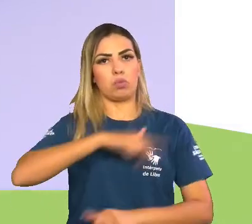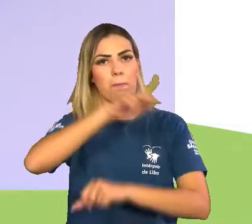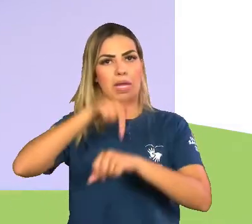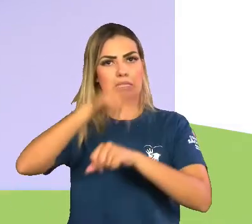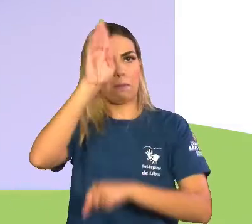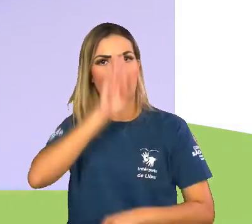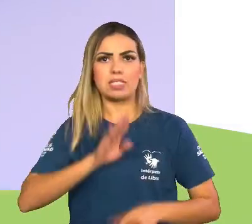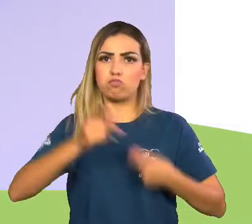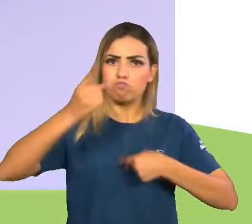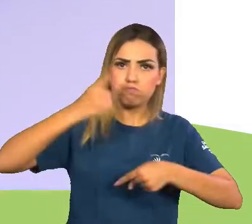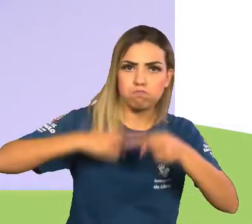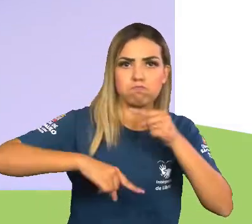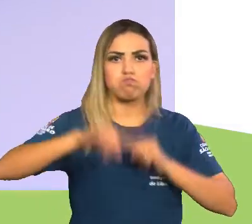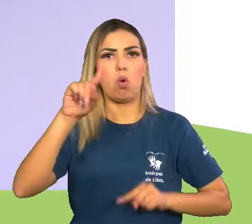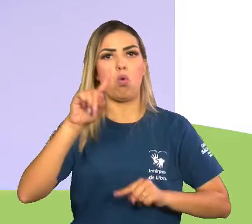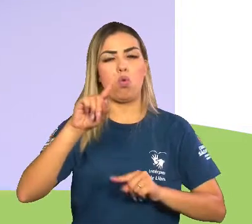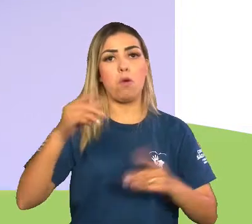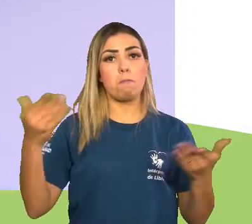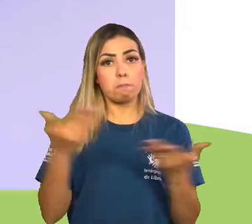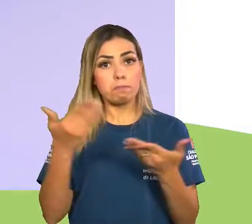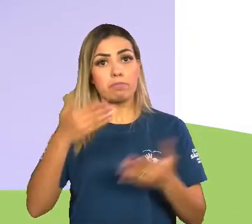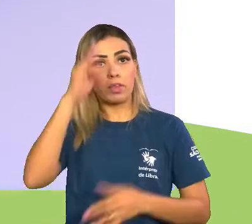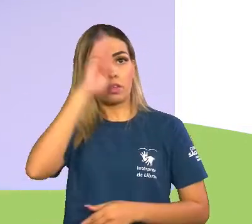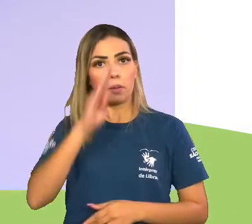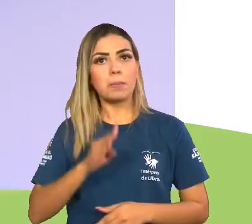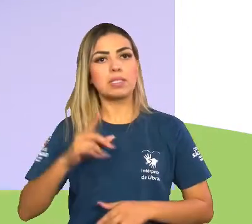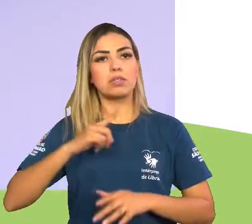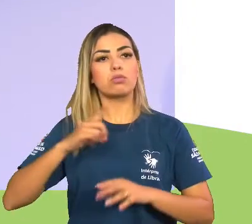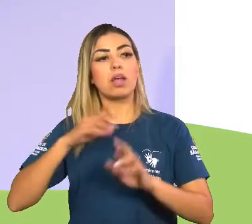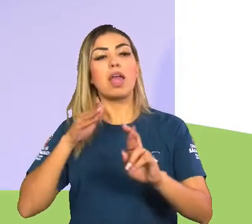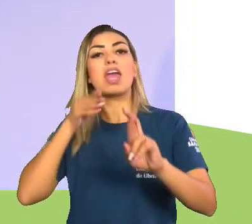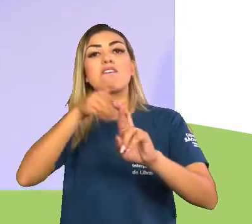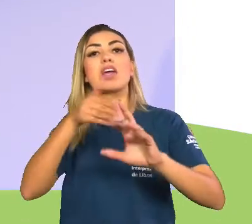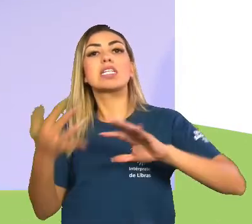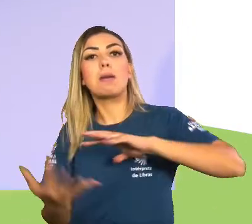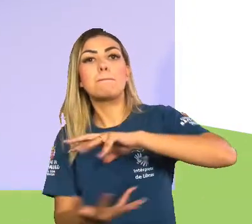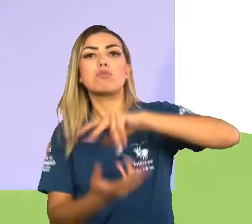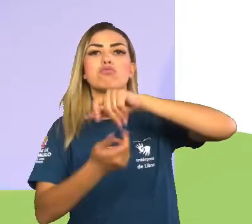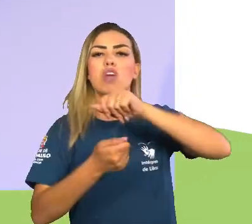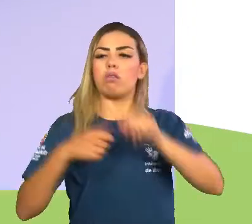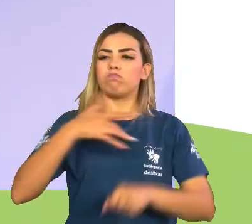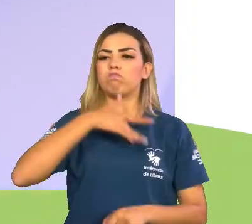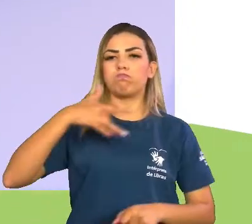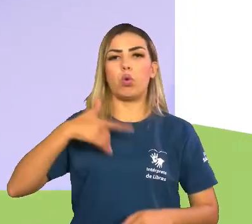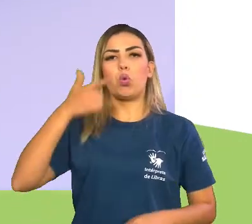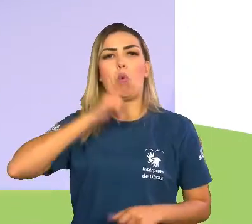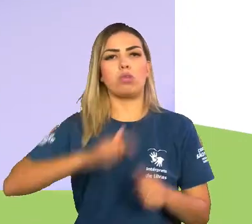Transformar o Brasil em uma referência mundial em qualidade de serviço e assistência.